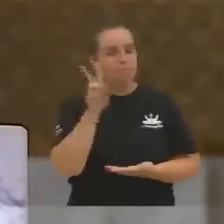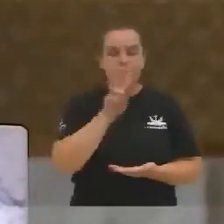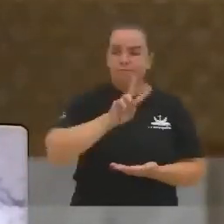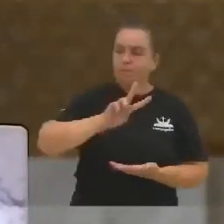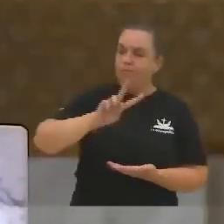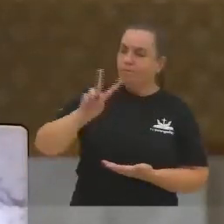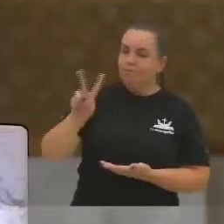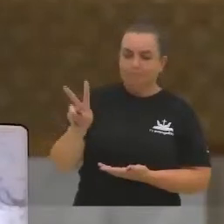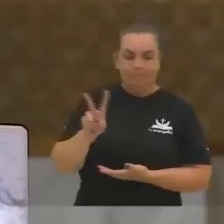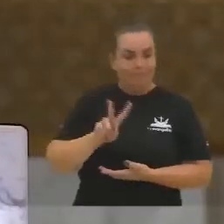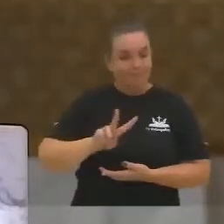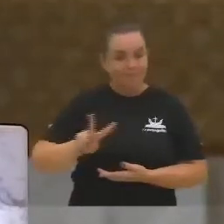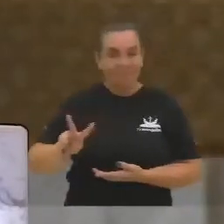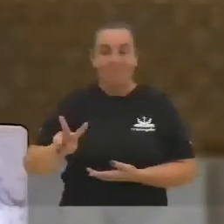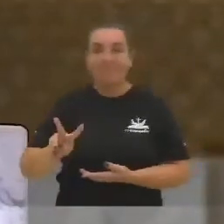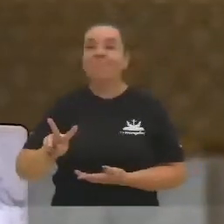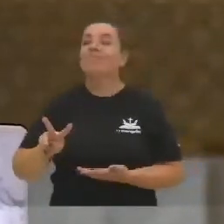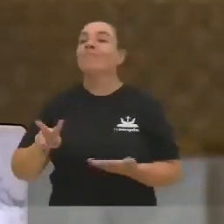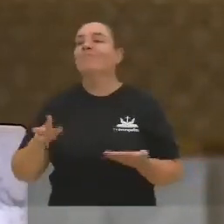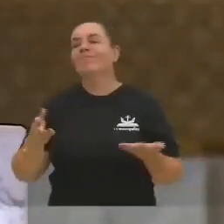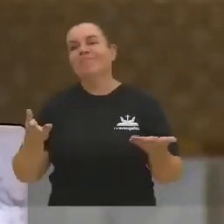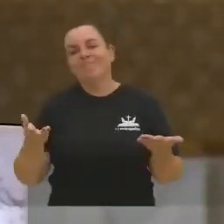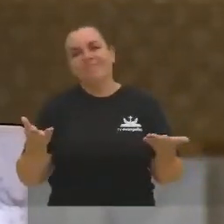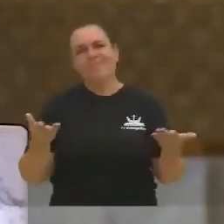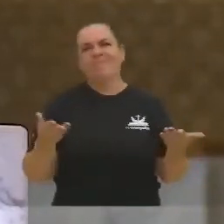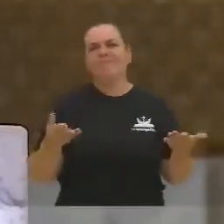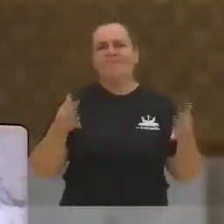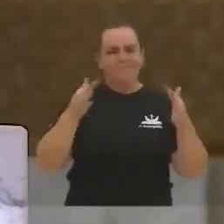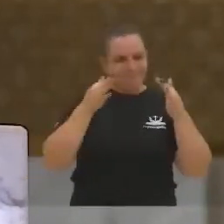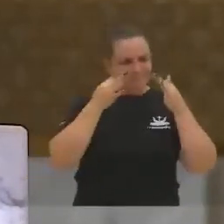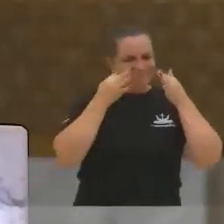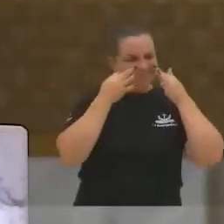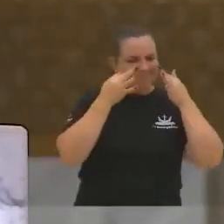olhai dos céus e